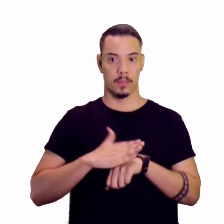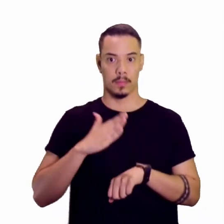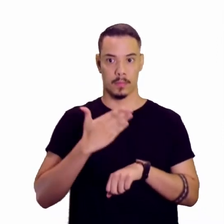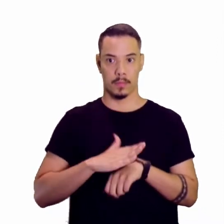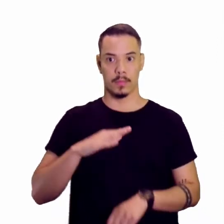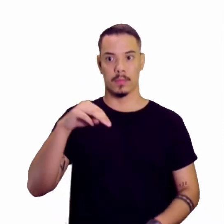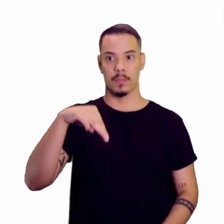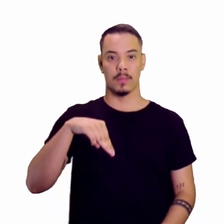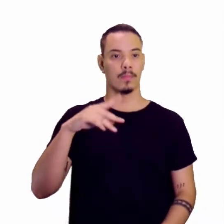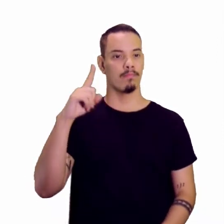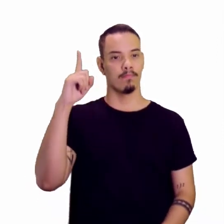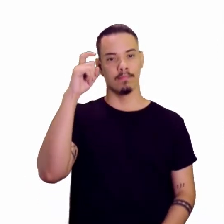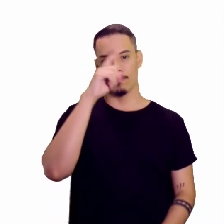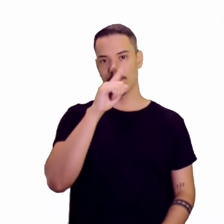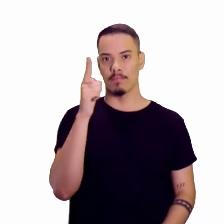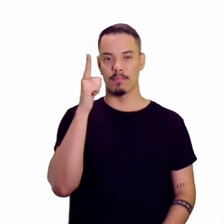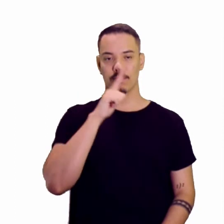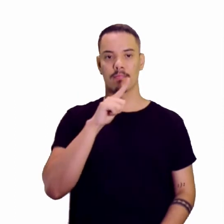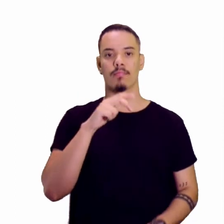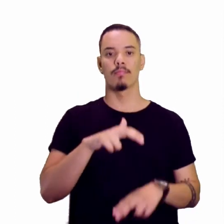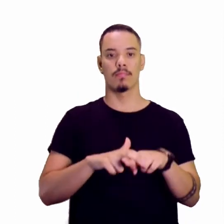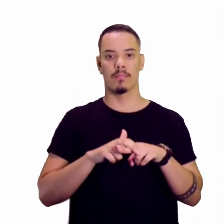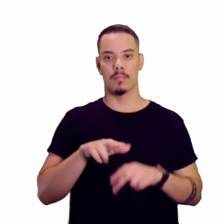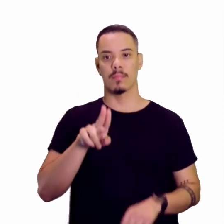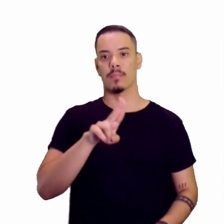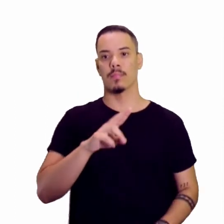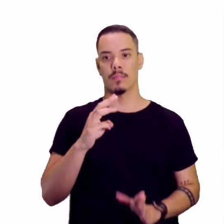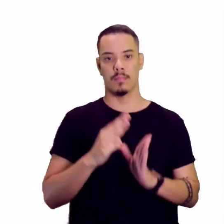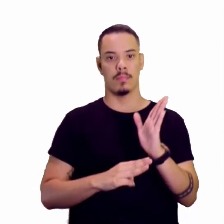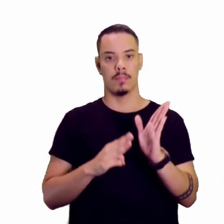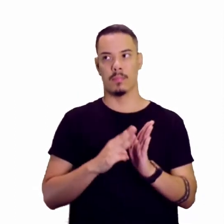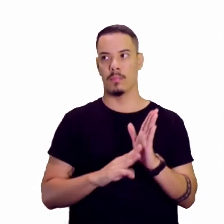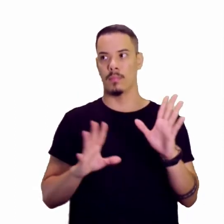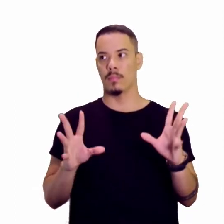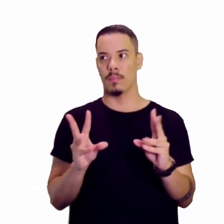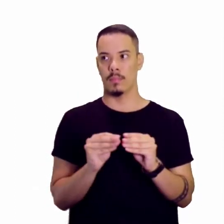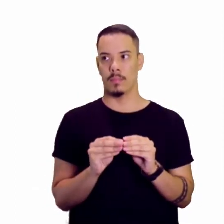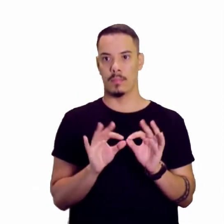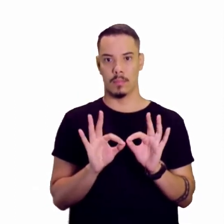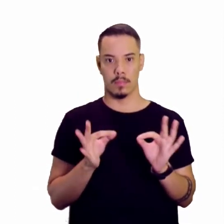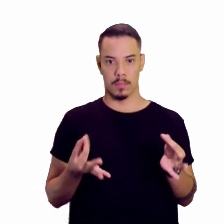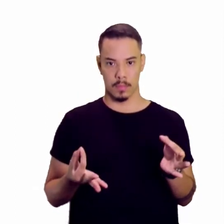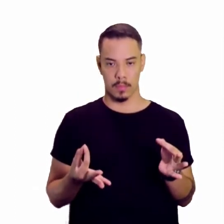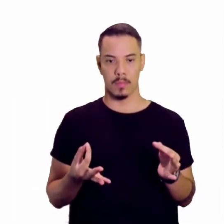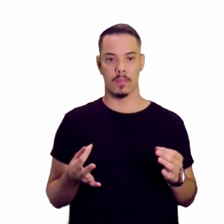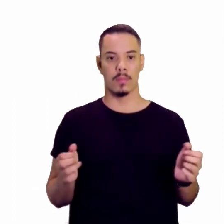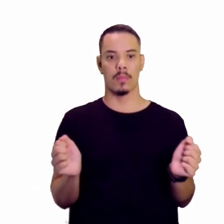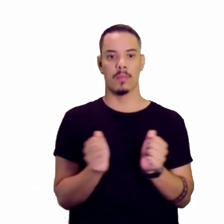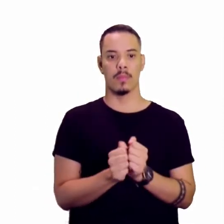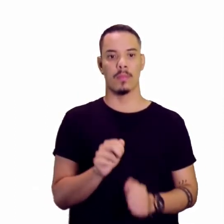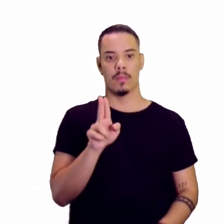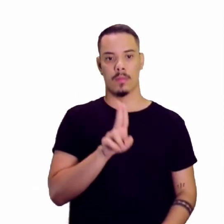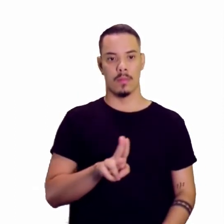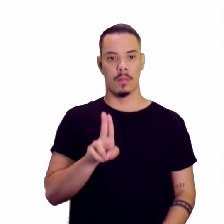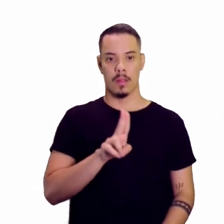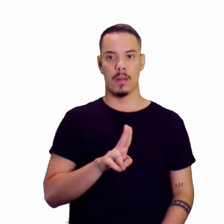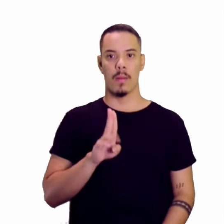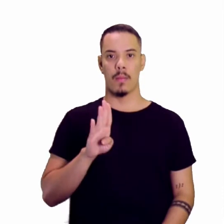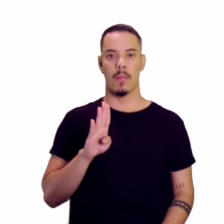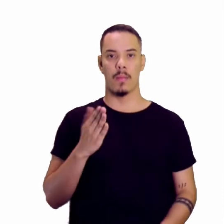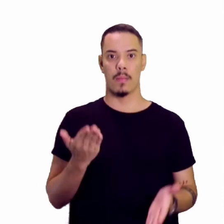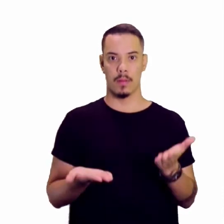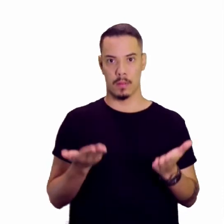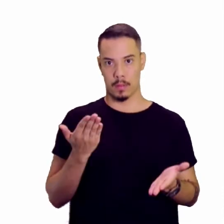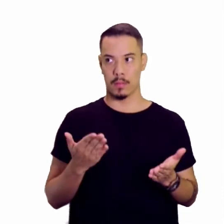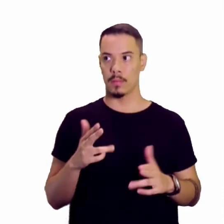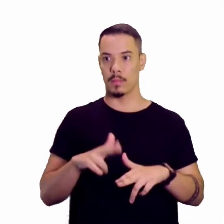seria de difícil execução. Por isso, utilizamos o método mais simples e empregando, certo, as balanças. Justamente, Você estava falando